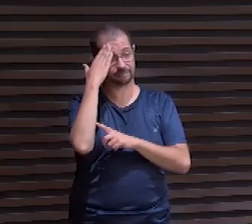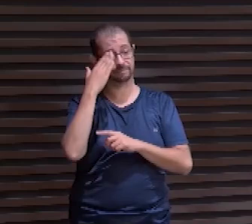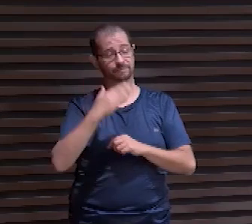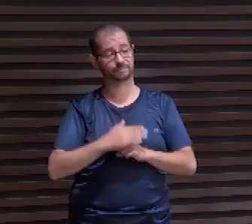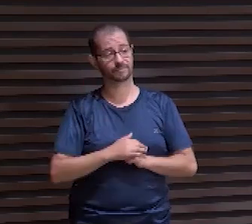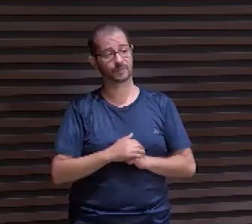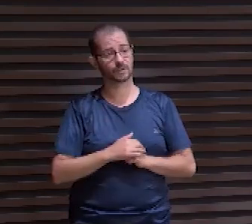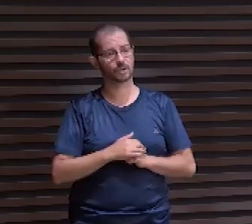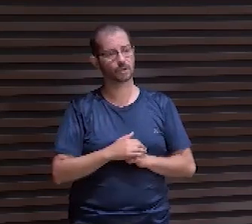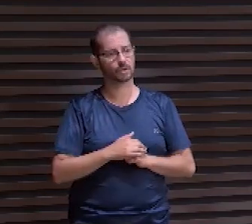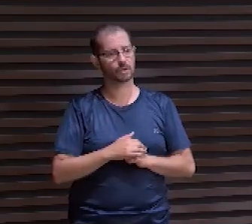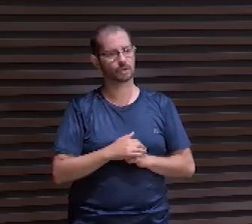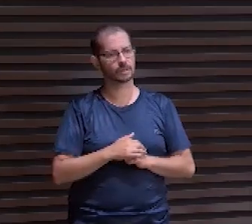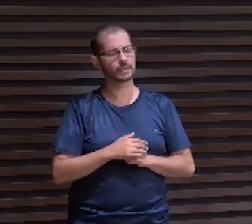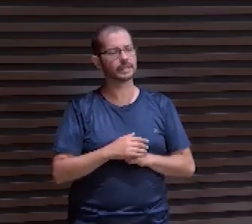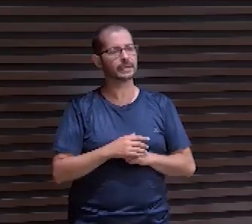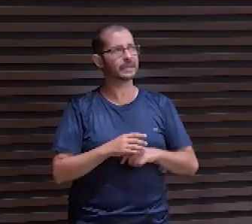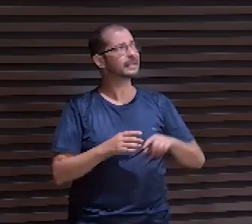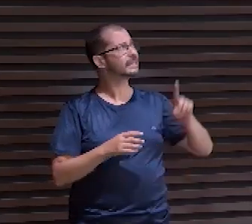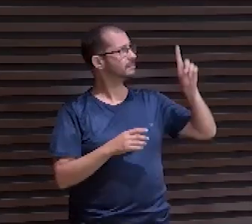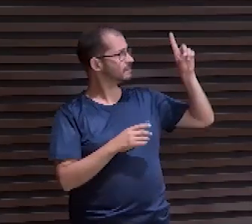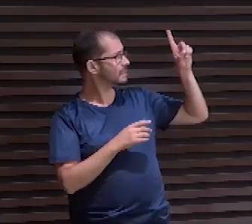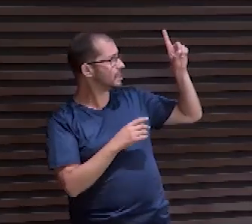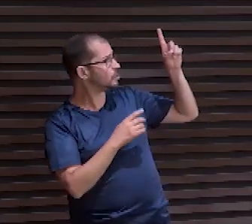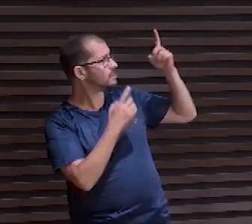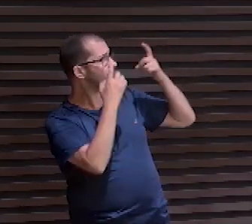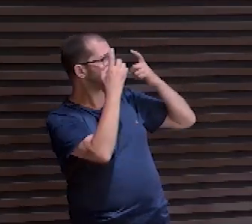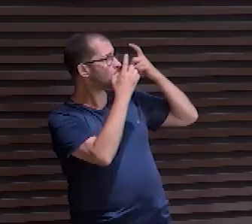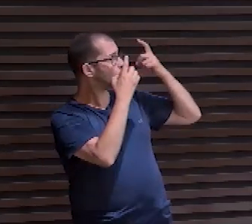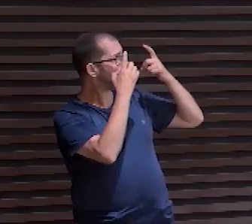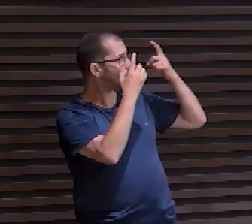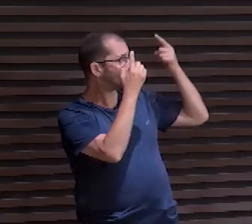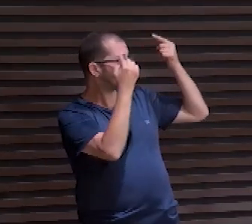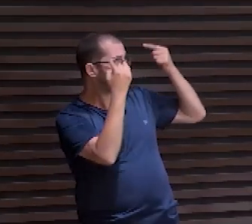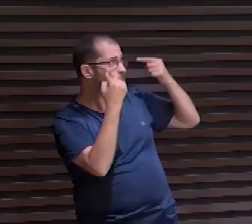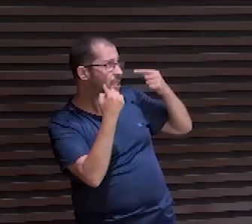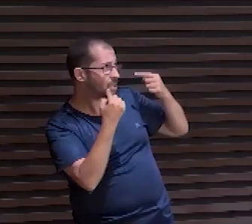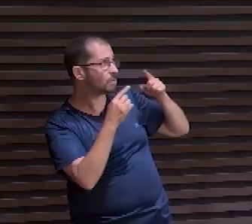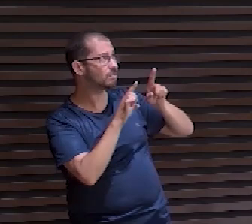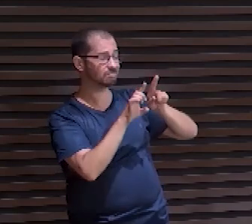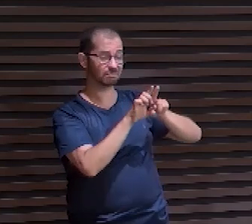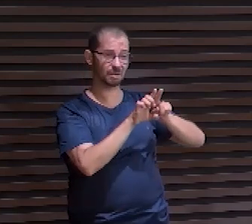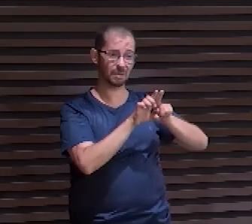que tu preocupas com ele de vez em quando, Senhor.